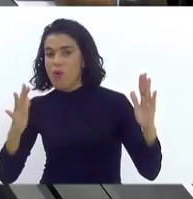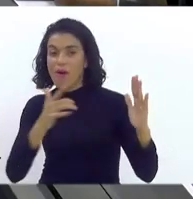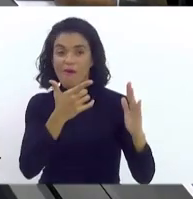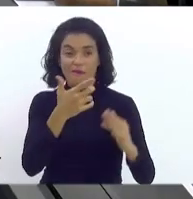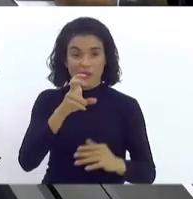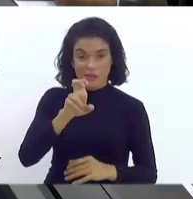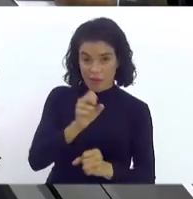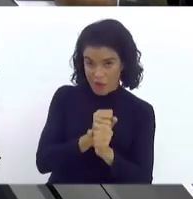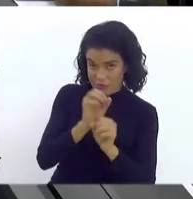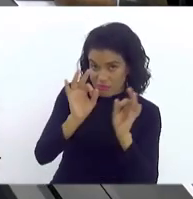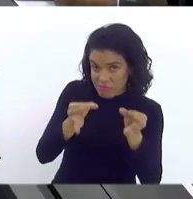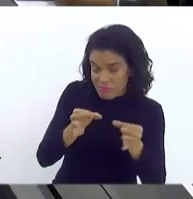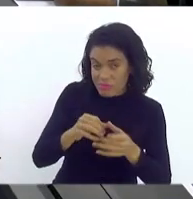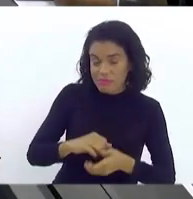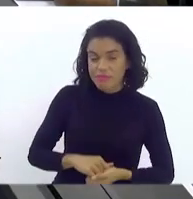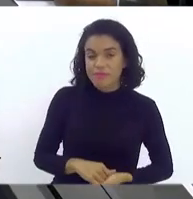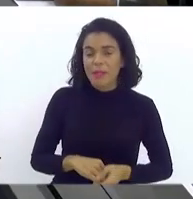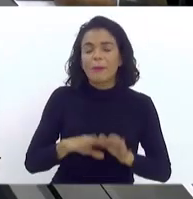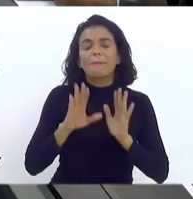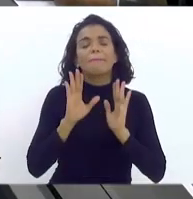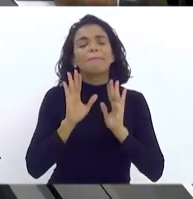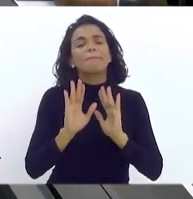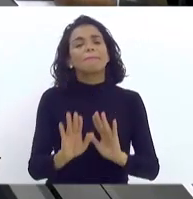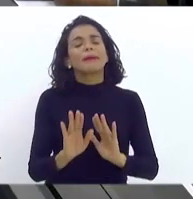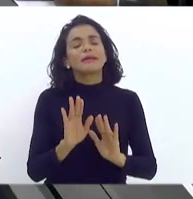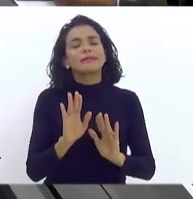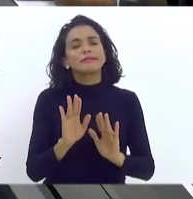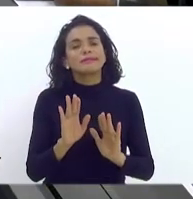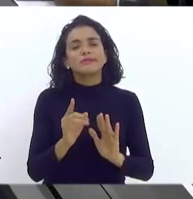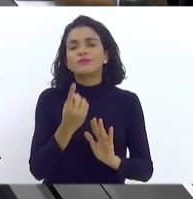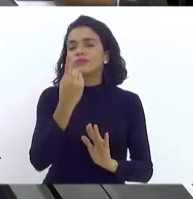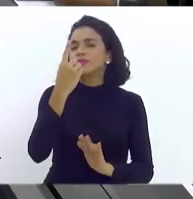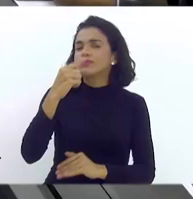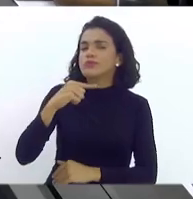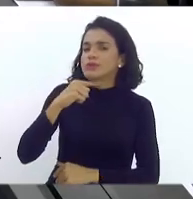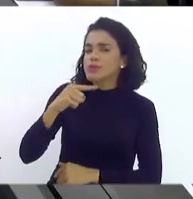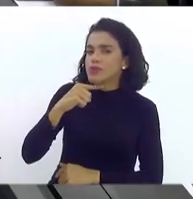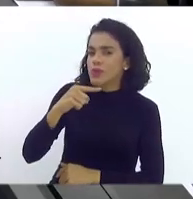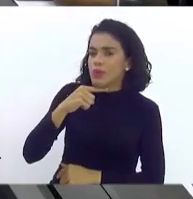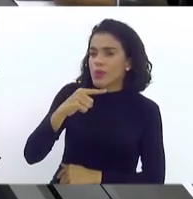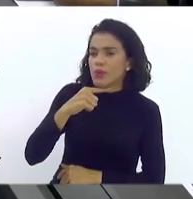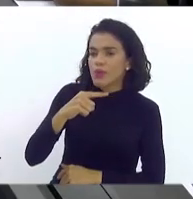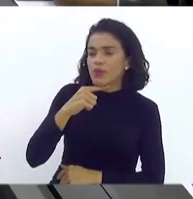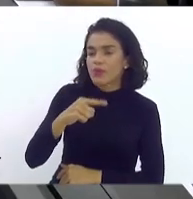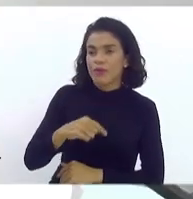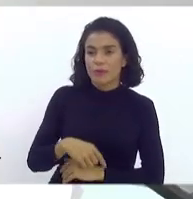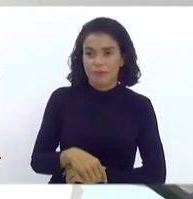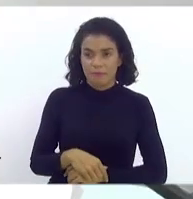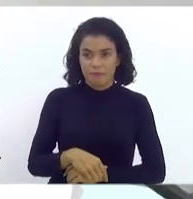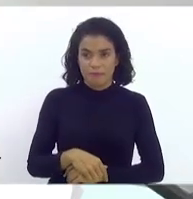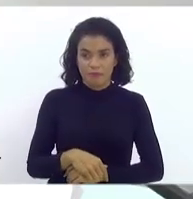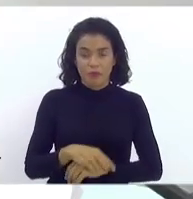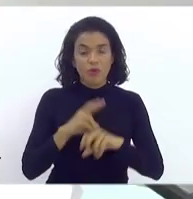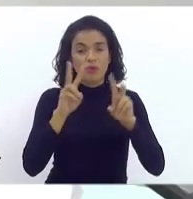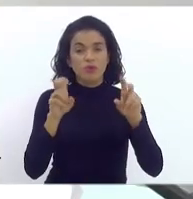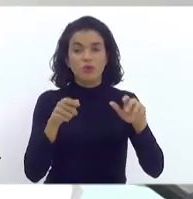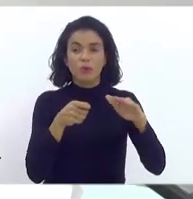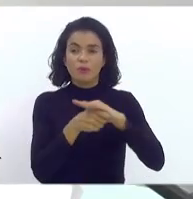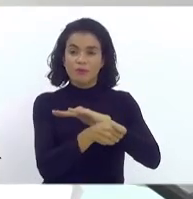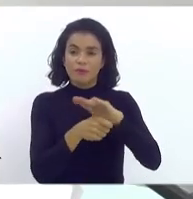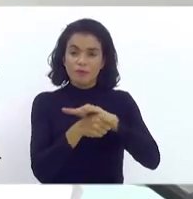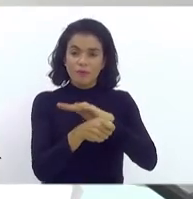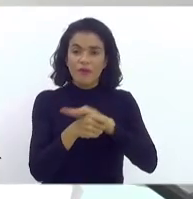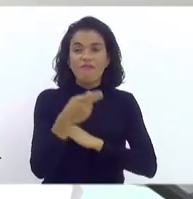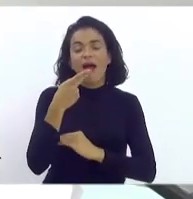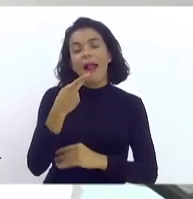anos, correto? Só que a única dúvida que eu tenho mediante a esses investimentos, porque tudo que